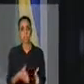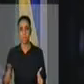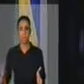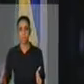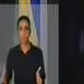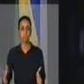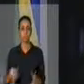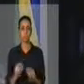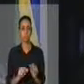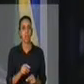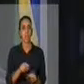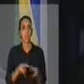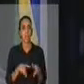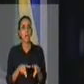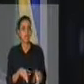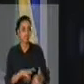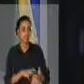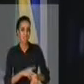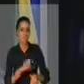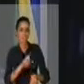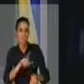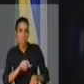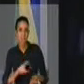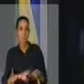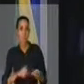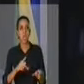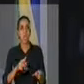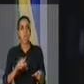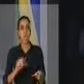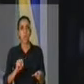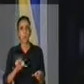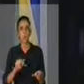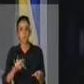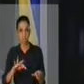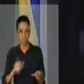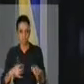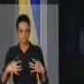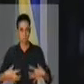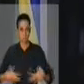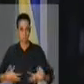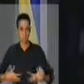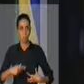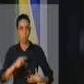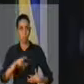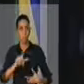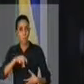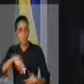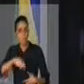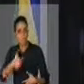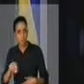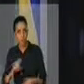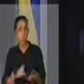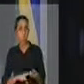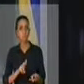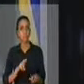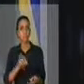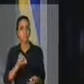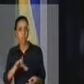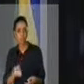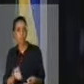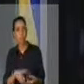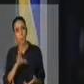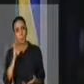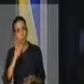é câncer de pele, próstata, mama, pulmão e útero, os mais prevalentes. Recursos para